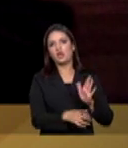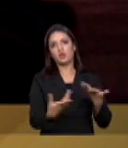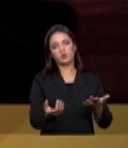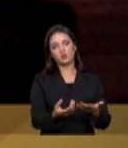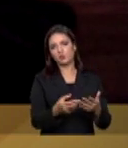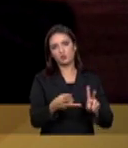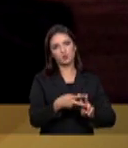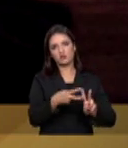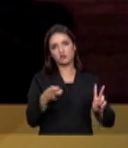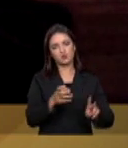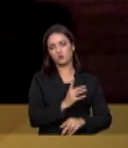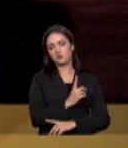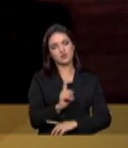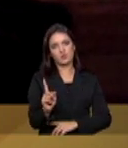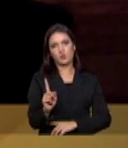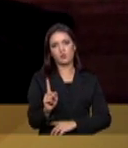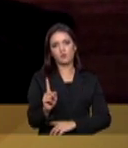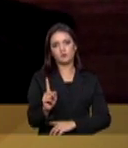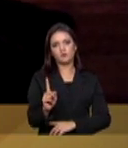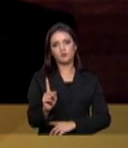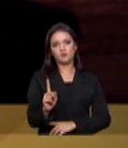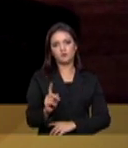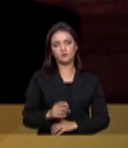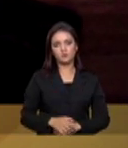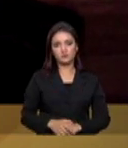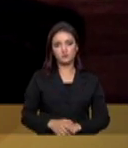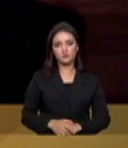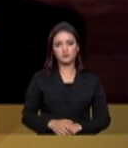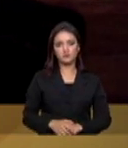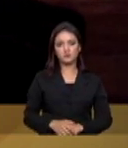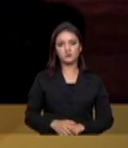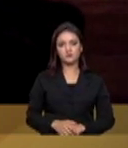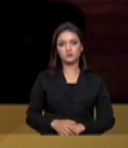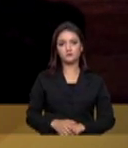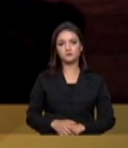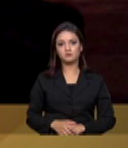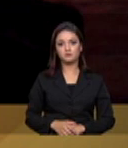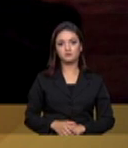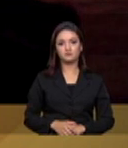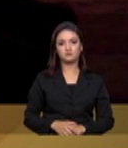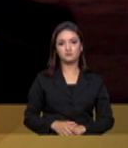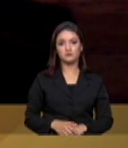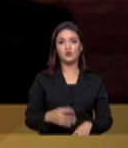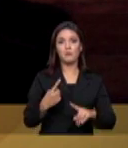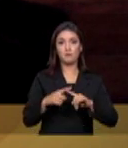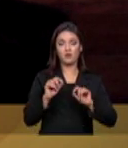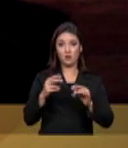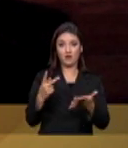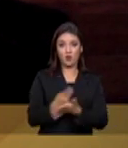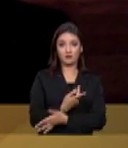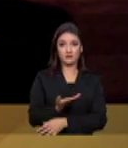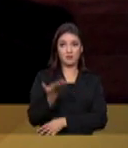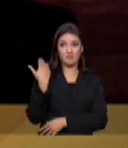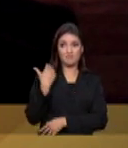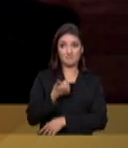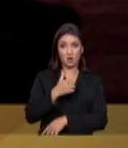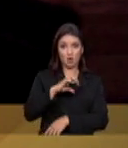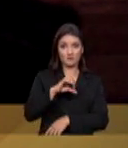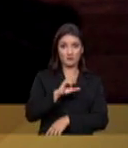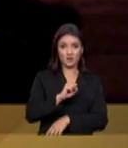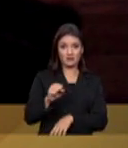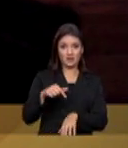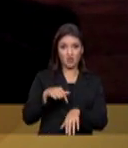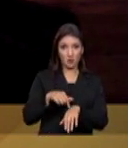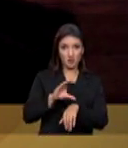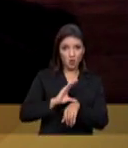por parte das Comunidades indígenas em esqui o que se dá em 1980 Esse é